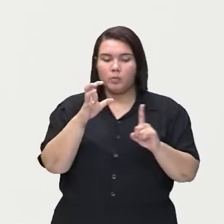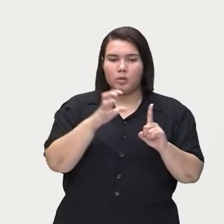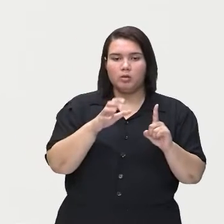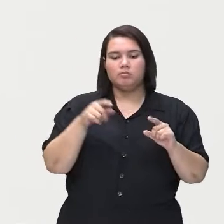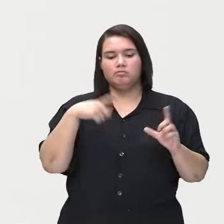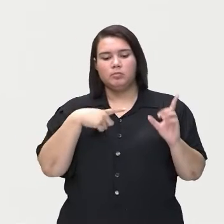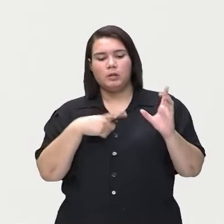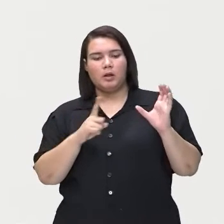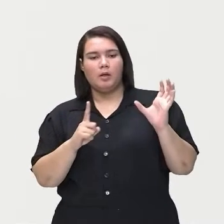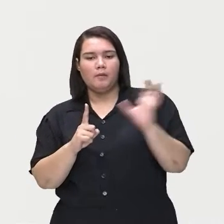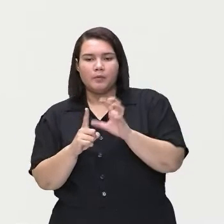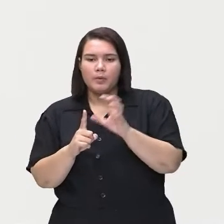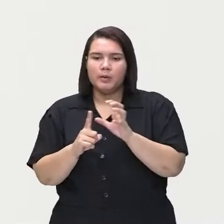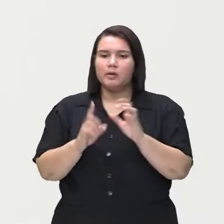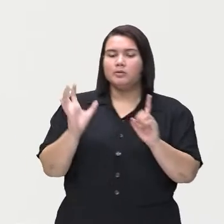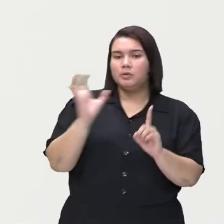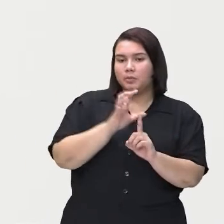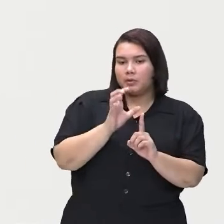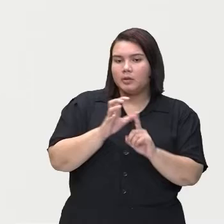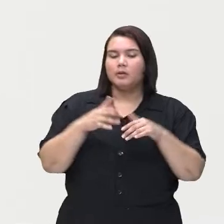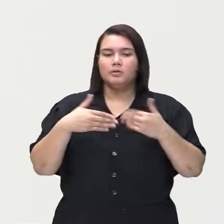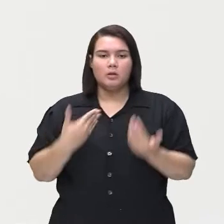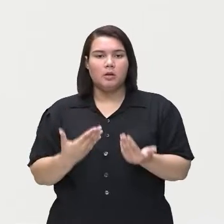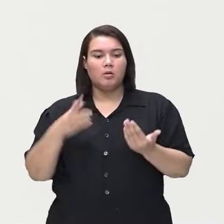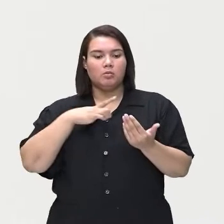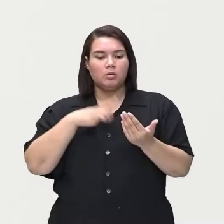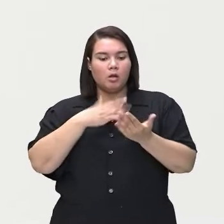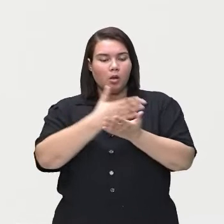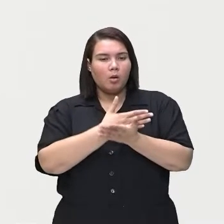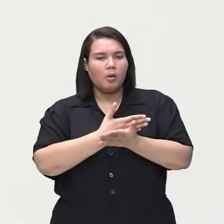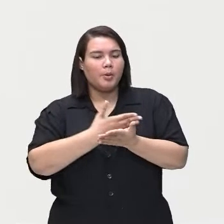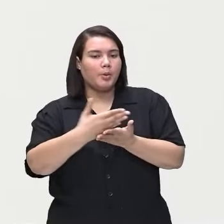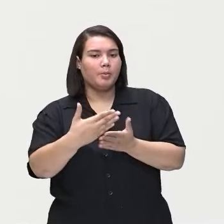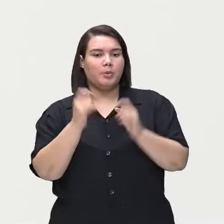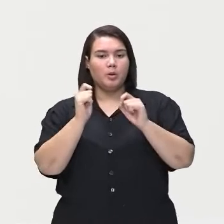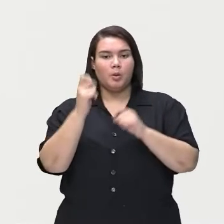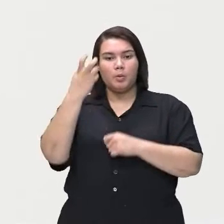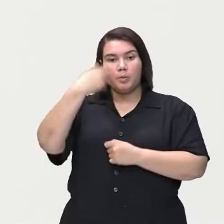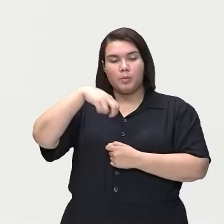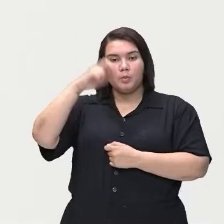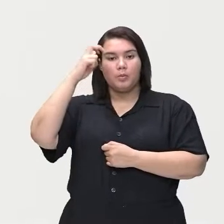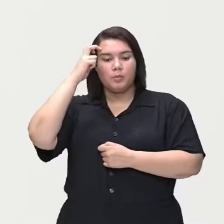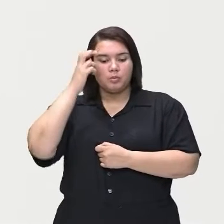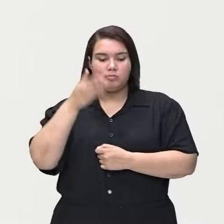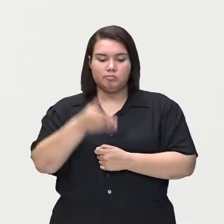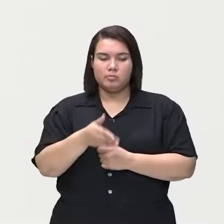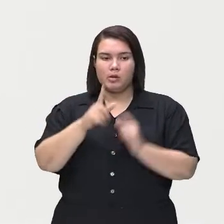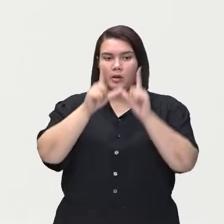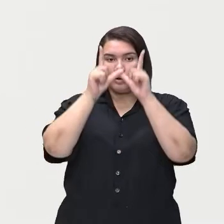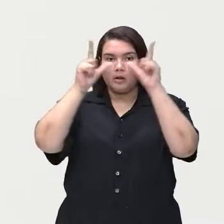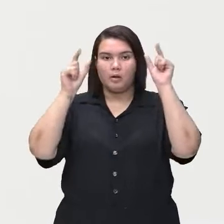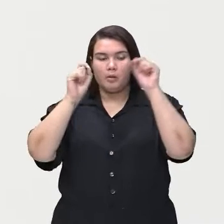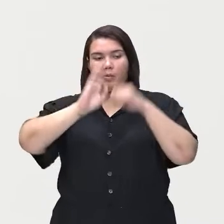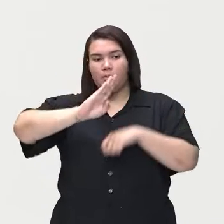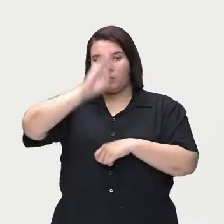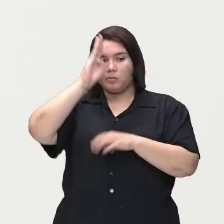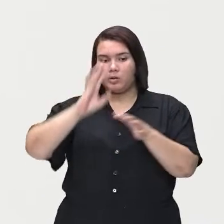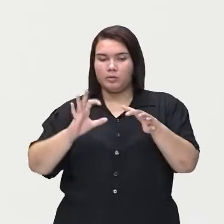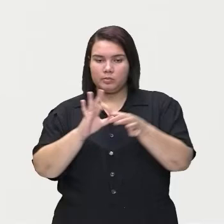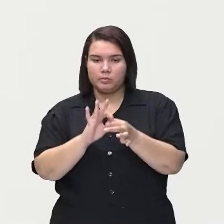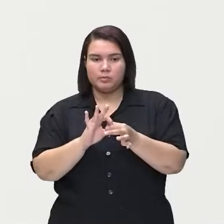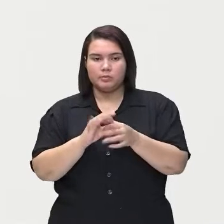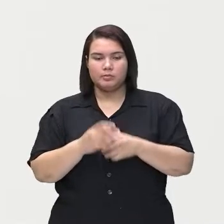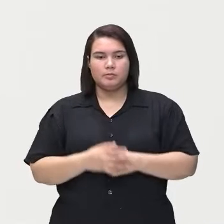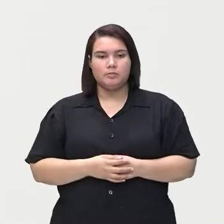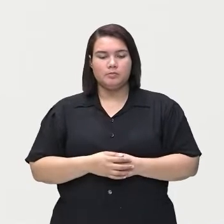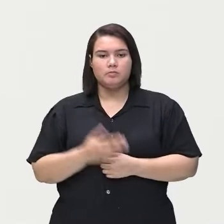com uma influência romana, é a partir daí que surge a cultura grego-romana. Olha só, os